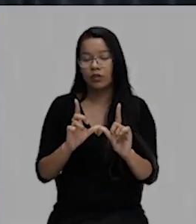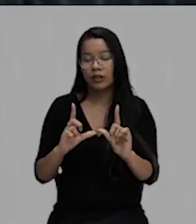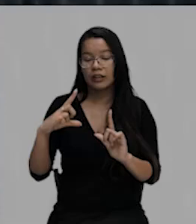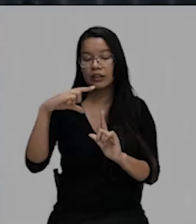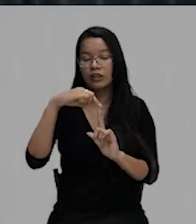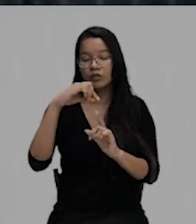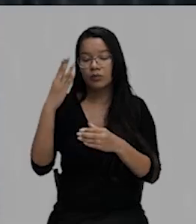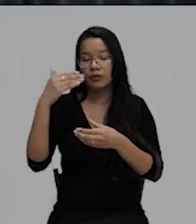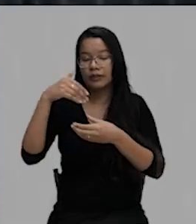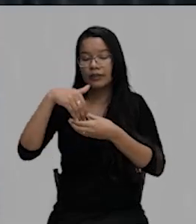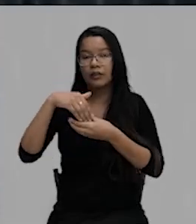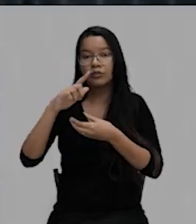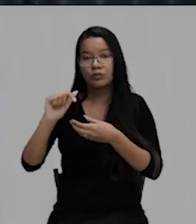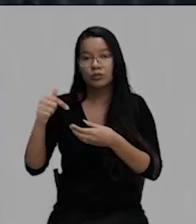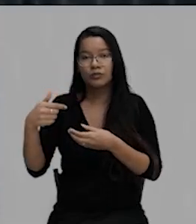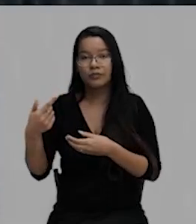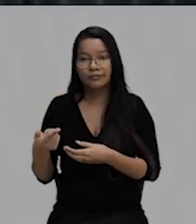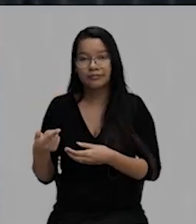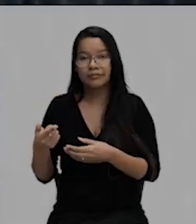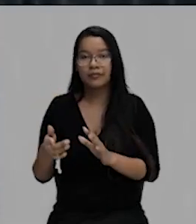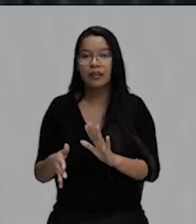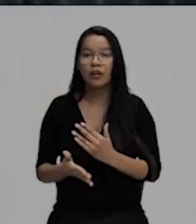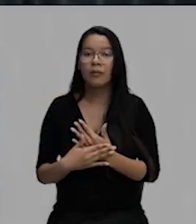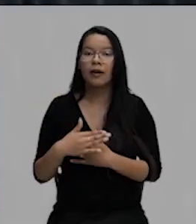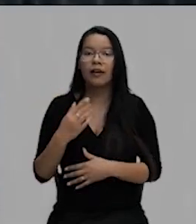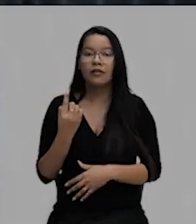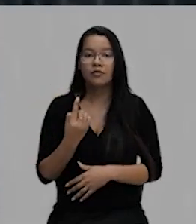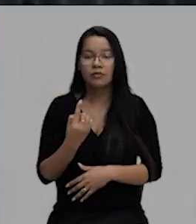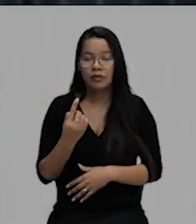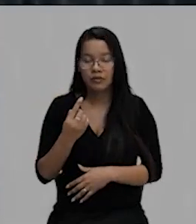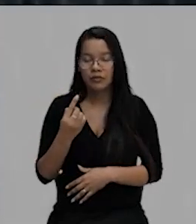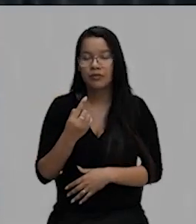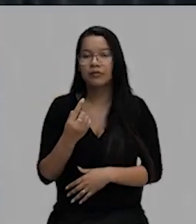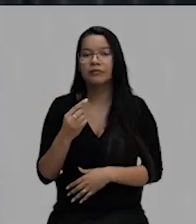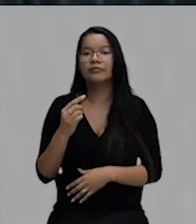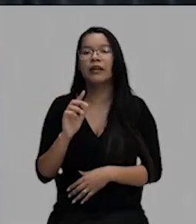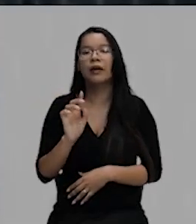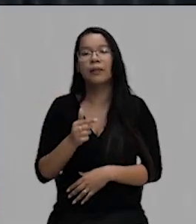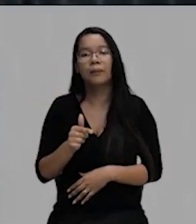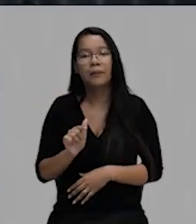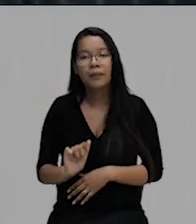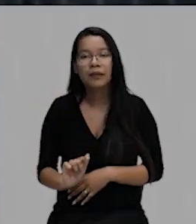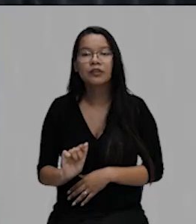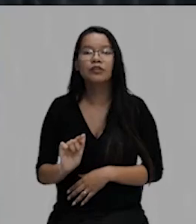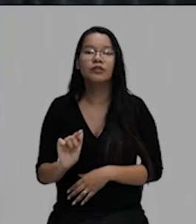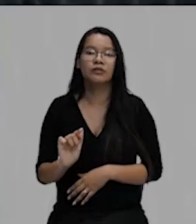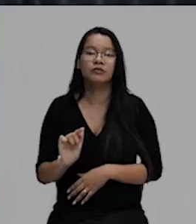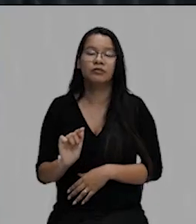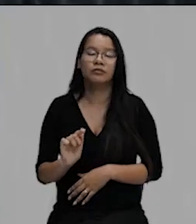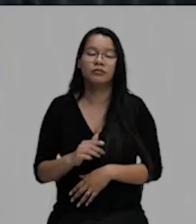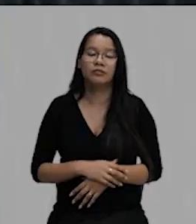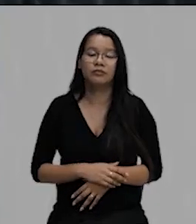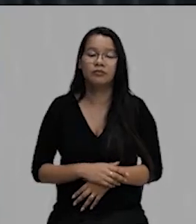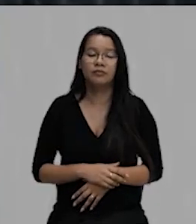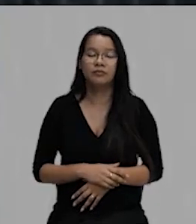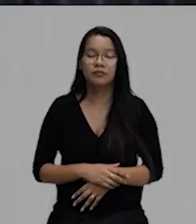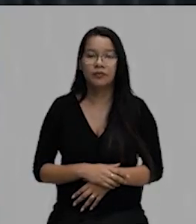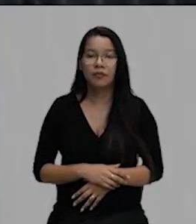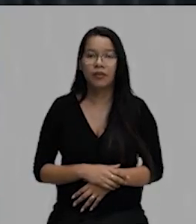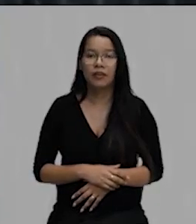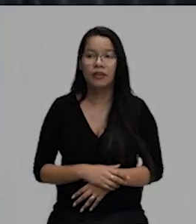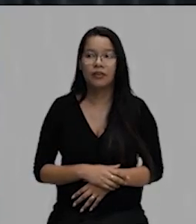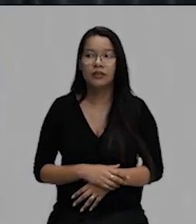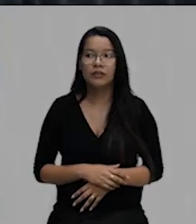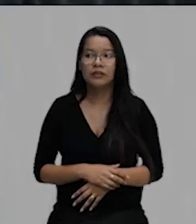Tá? Então, eu mais uma vez vou precisar aplicar a definição de logaritmo. Certinho?